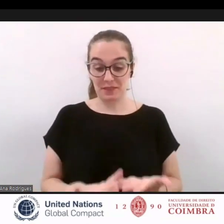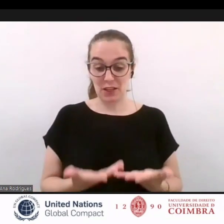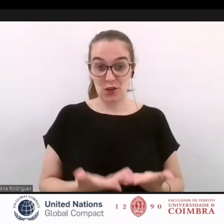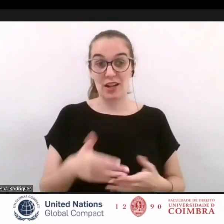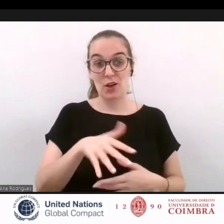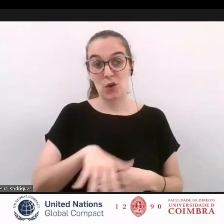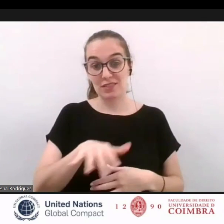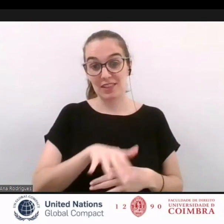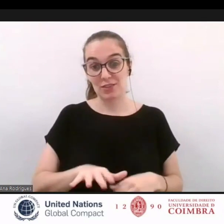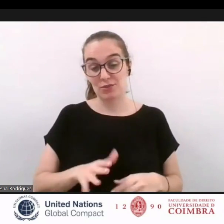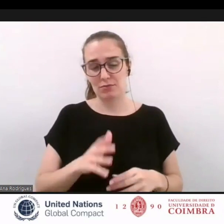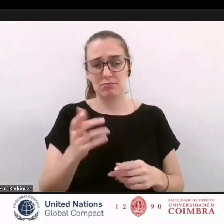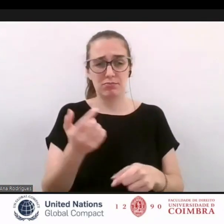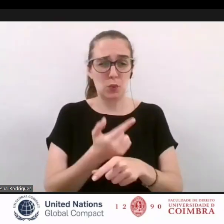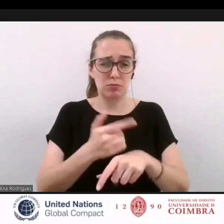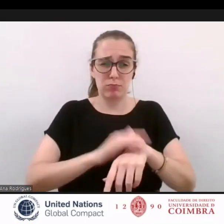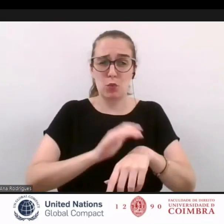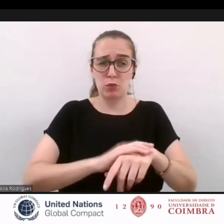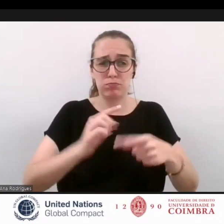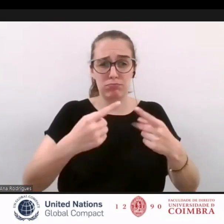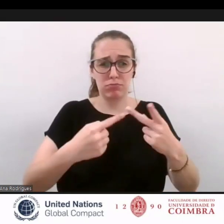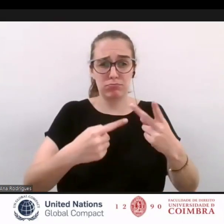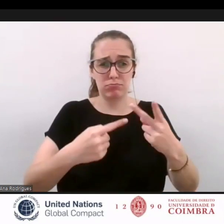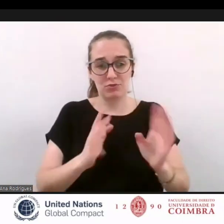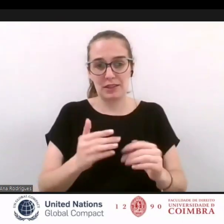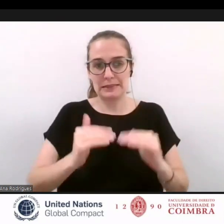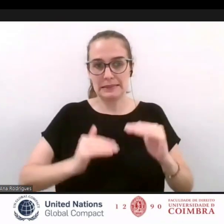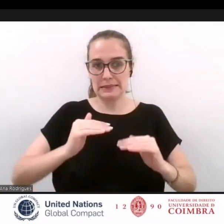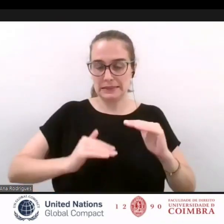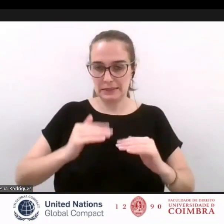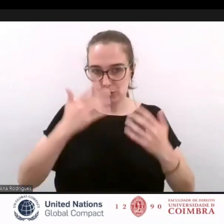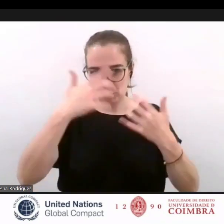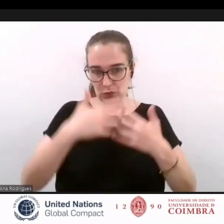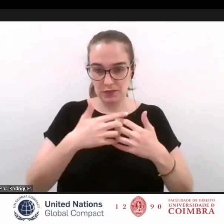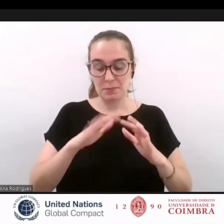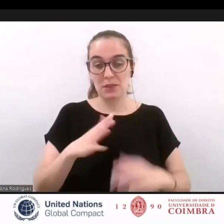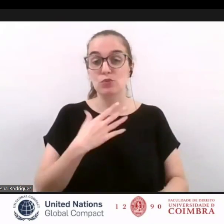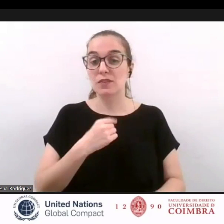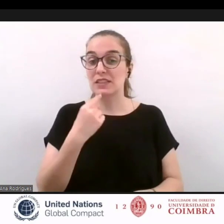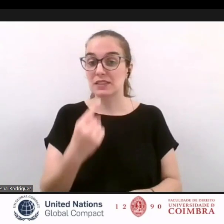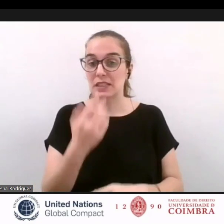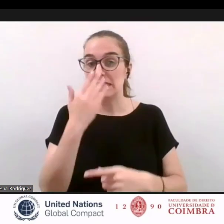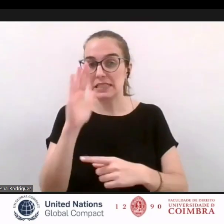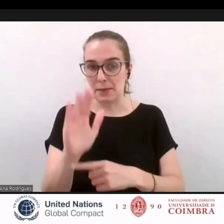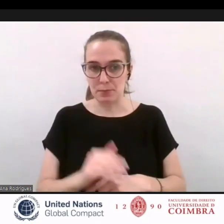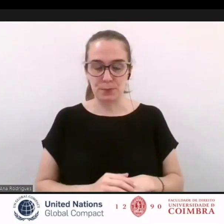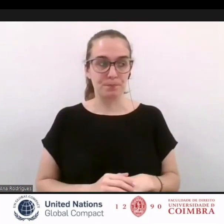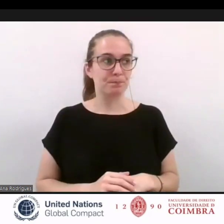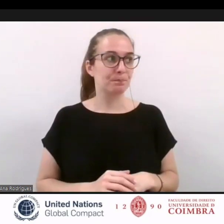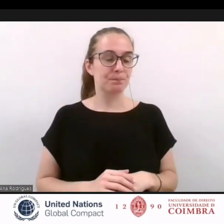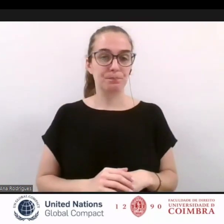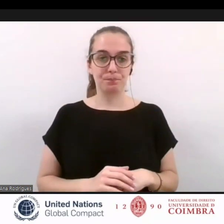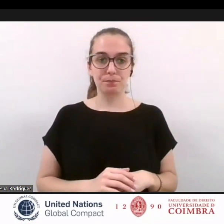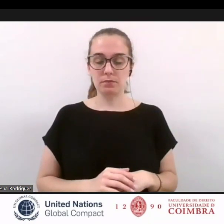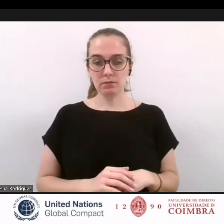por variadíssimas razões, instável. Eu escolho, para responder à sua pergunta, partilhar um exemplo. Um